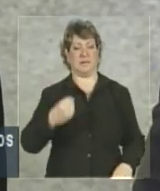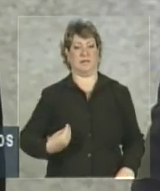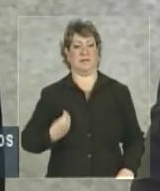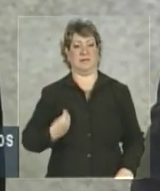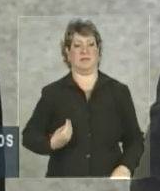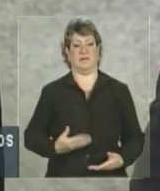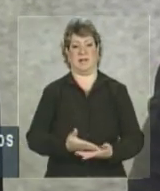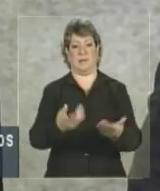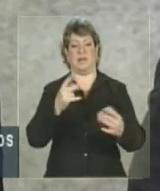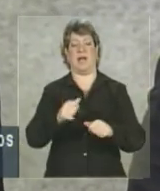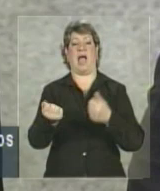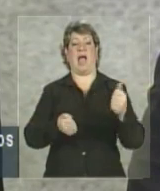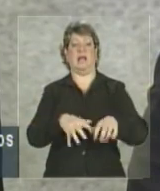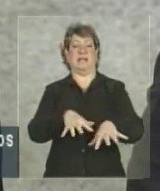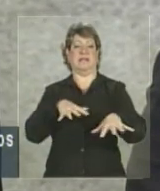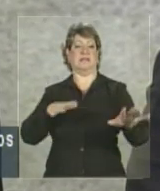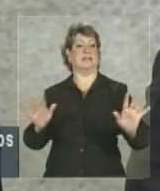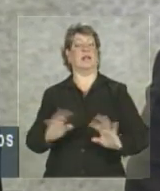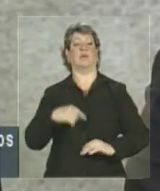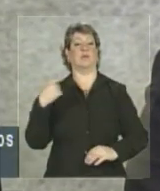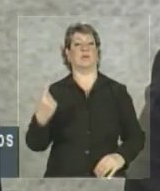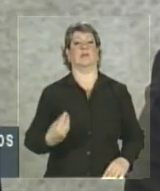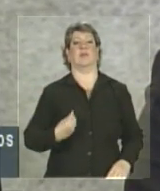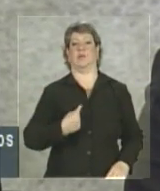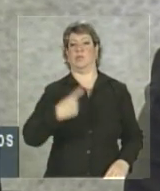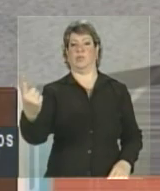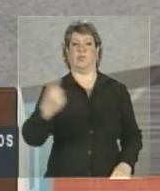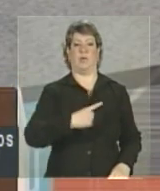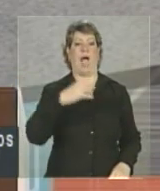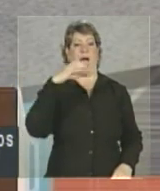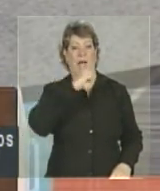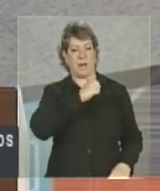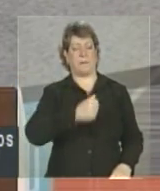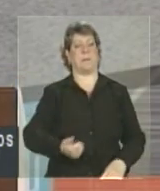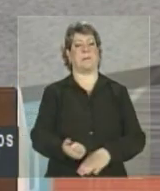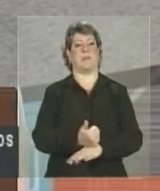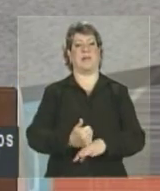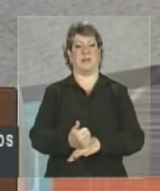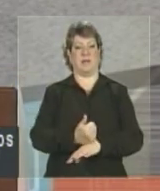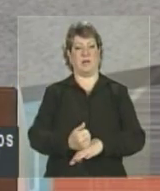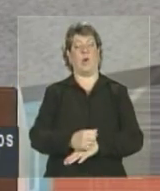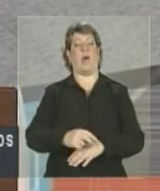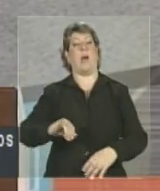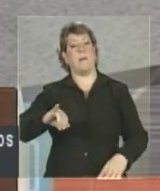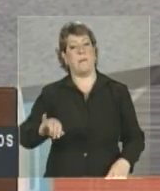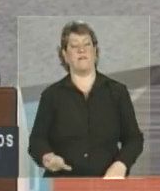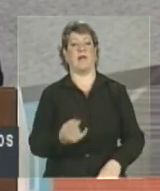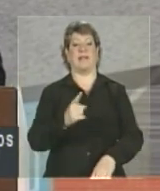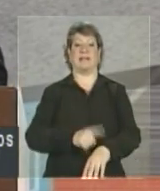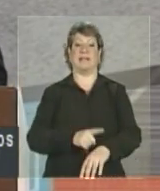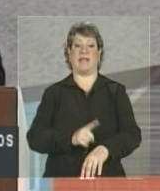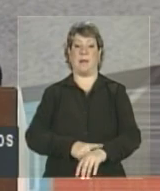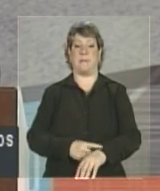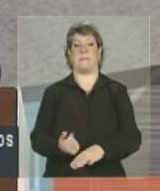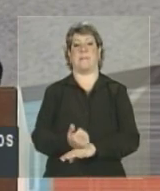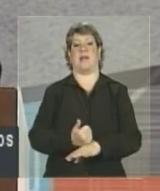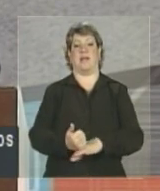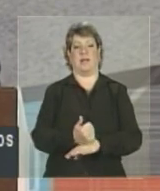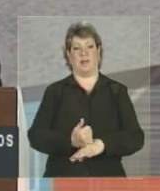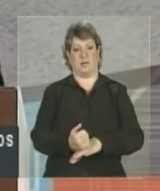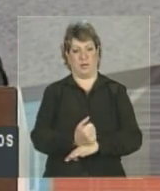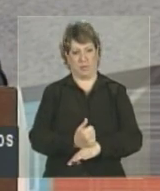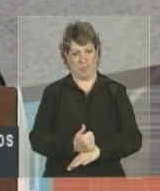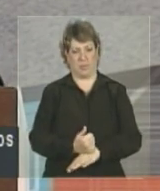vida para que nossas irmãs e irmãos brasileiros possam usar esse tempo de uma forma muito mais